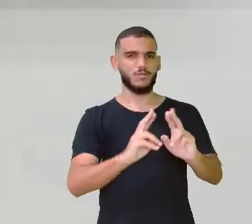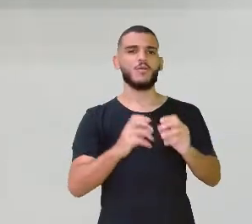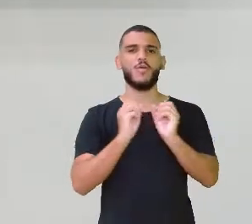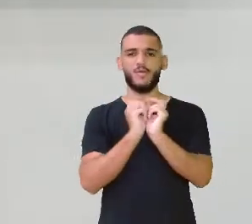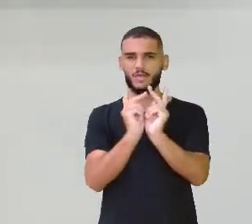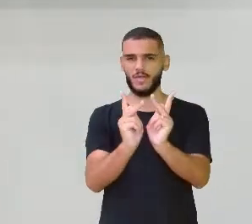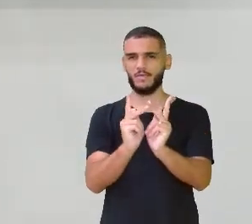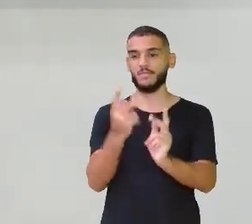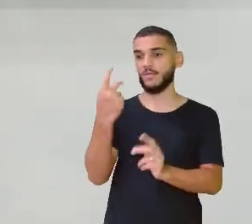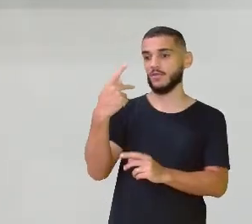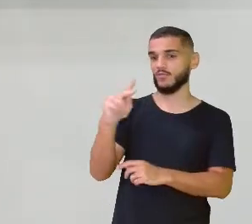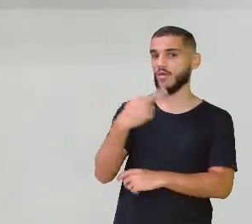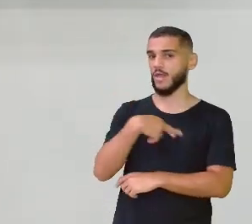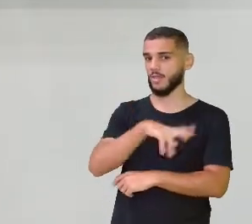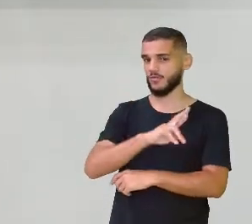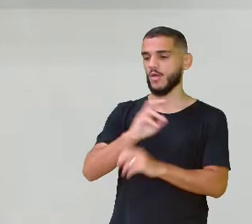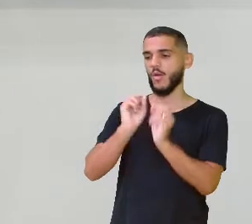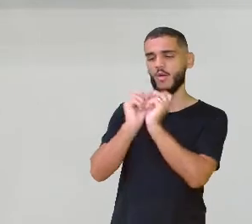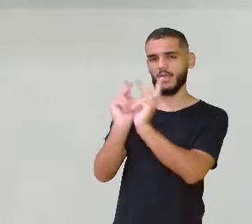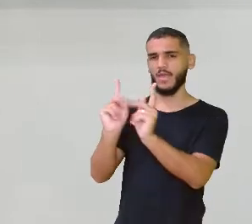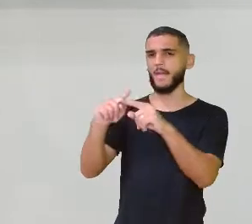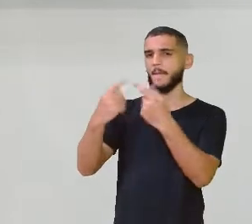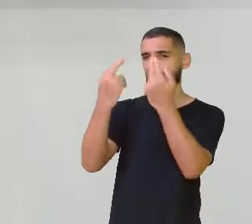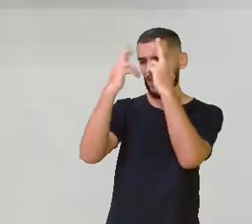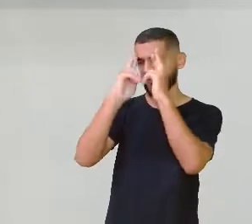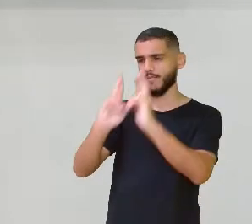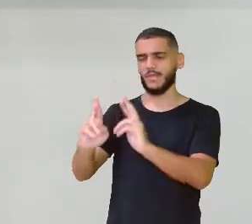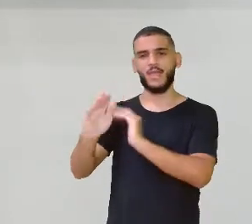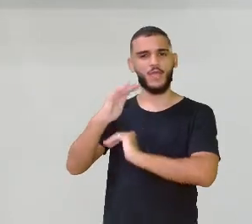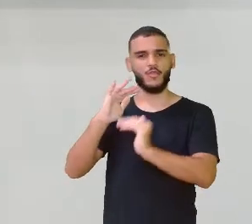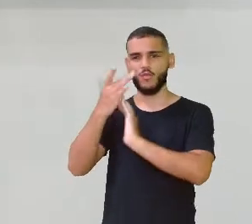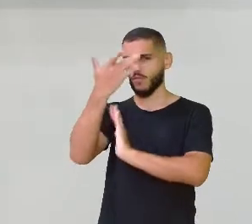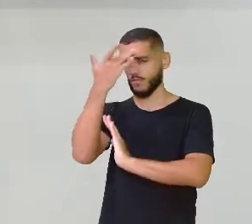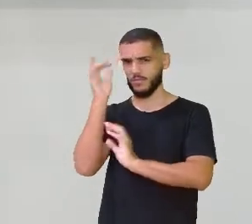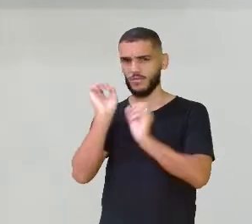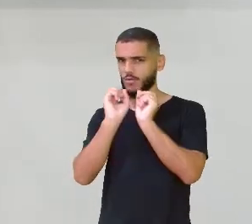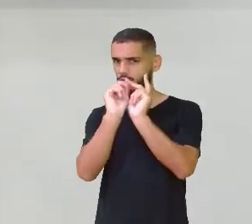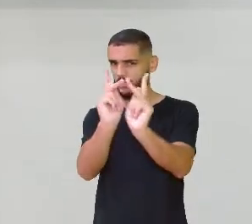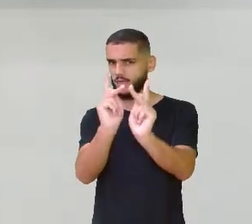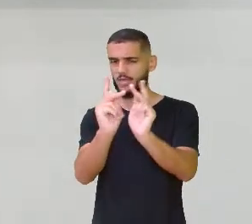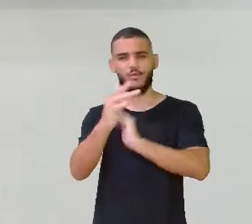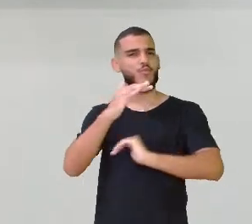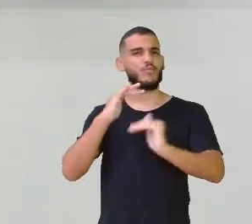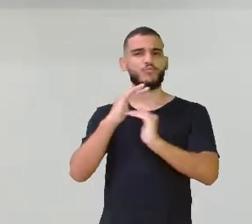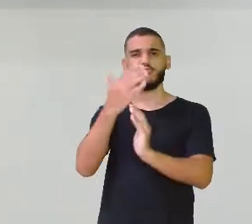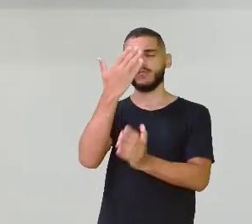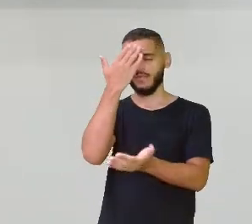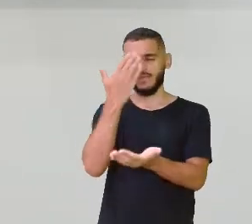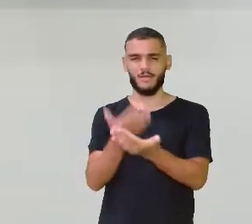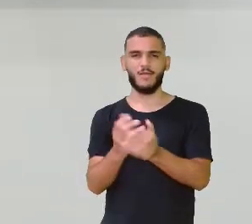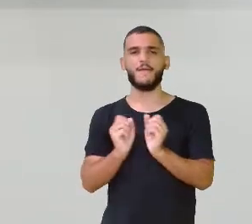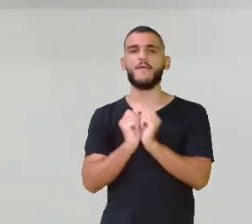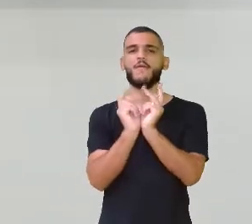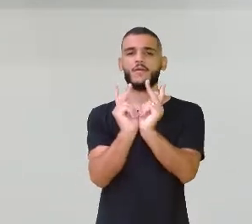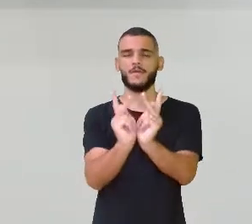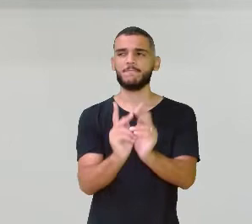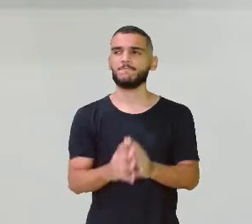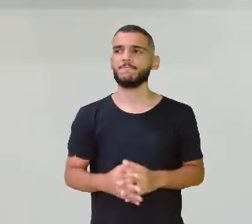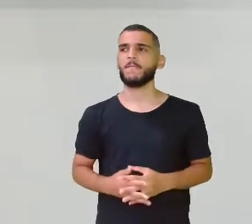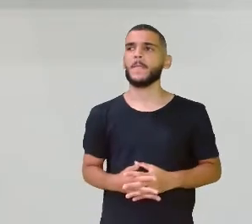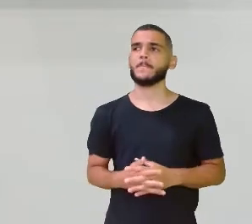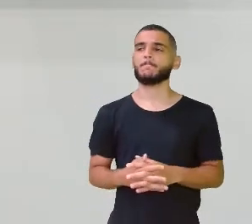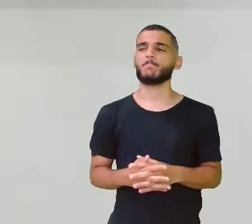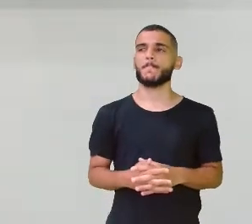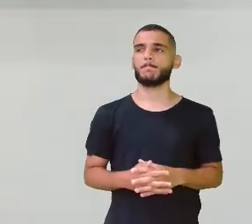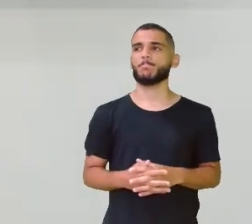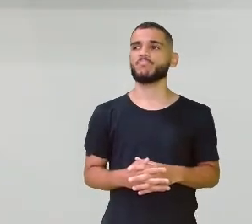sua religião? Ótimo, mas você deve respeito a todo mundo. Todas as crenças merecem respeito, tá certo? E mais o que é que eu